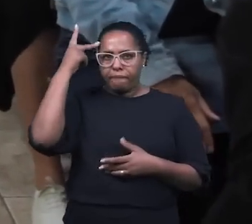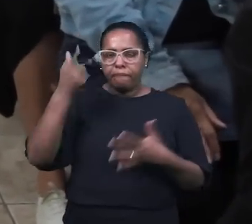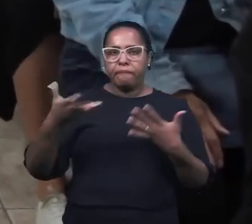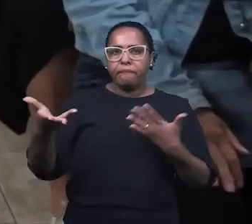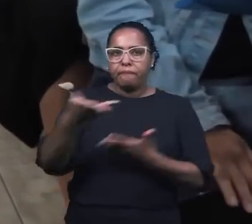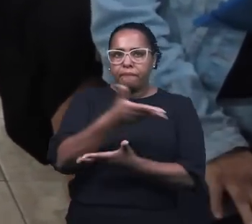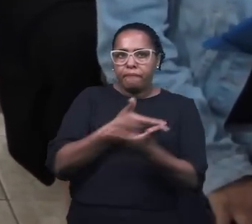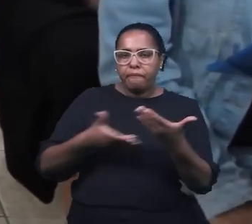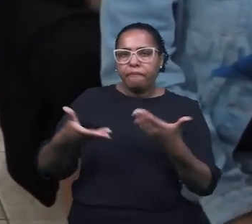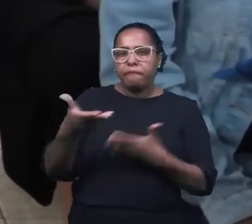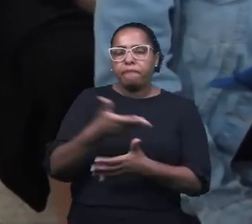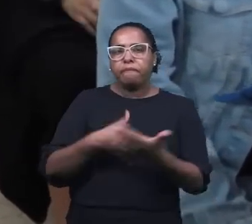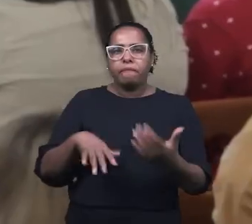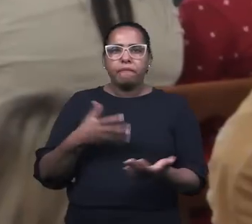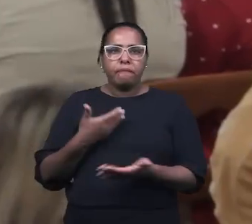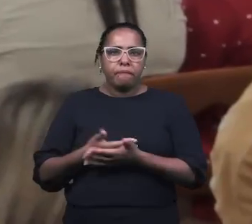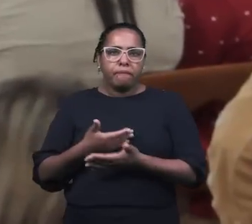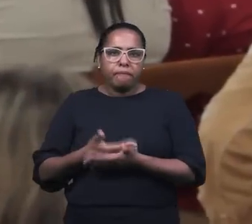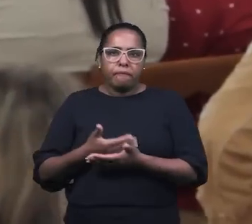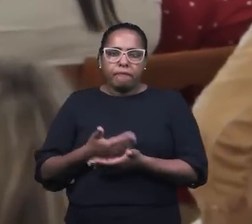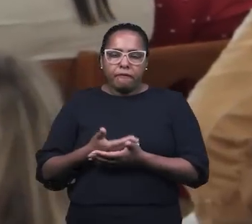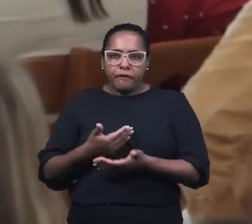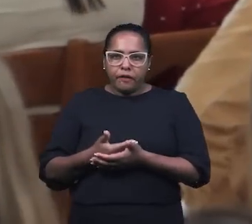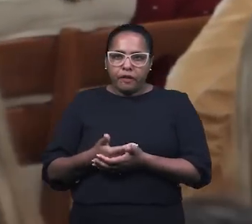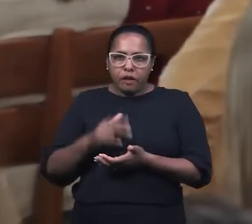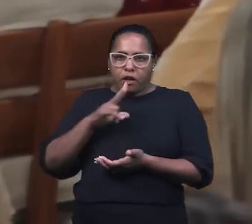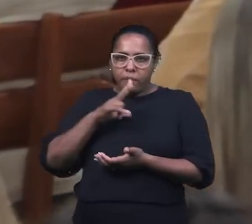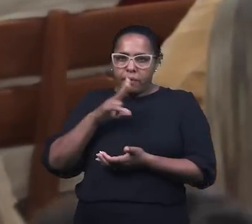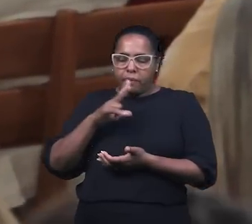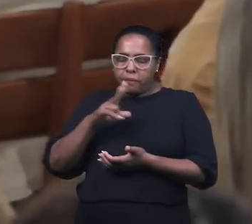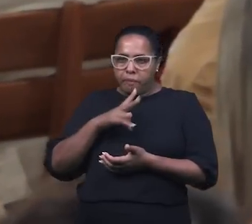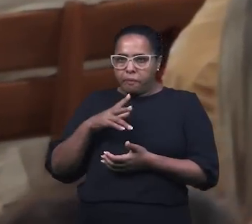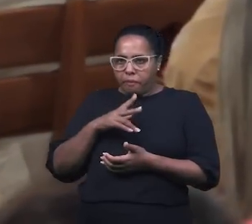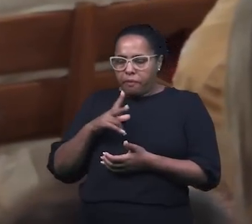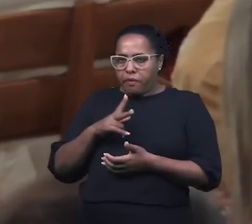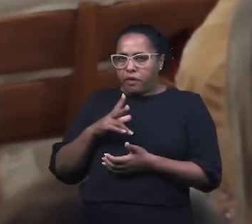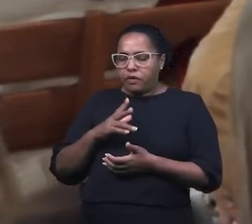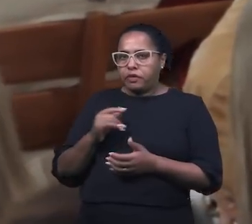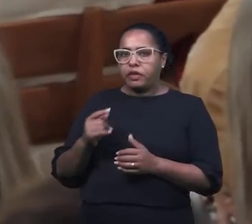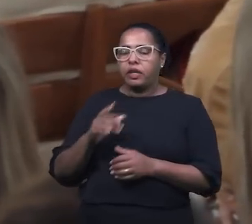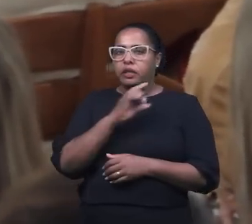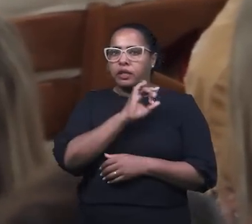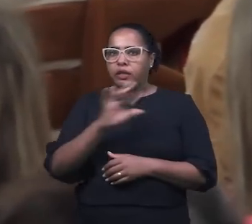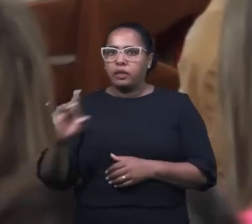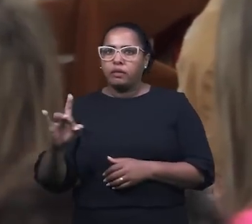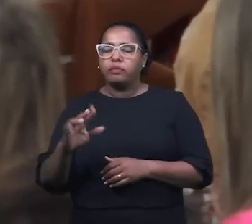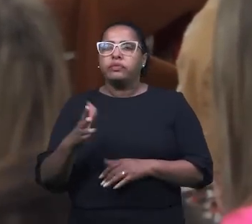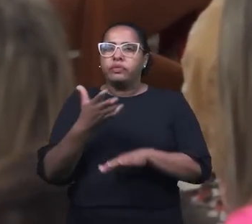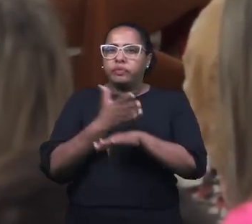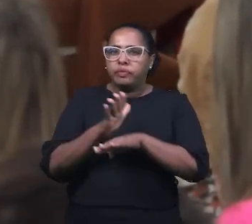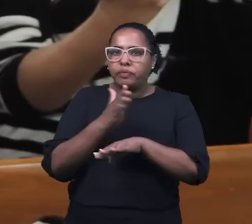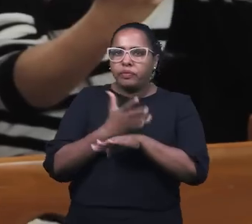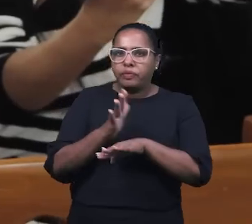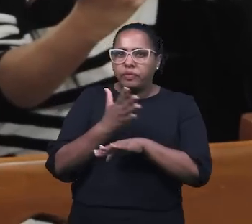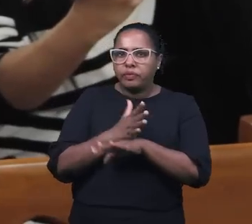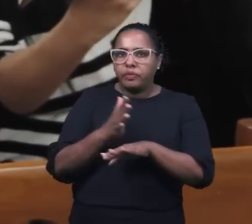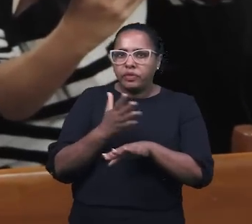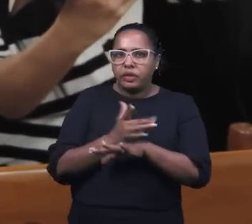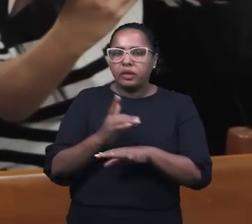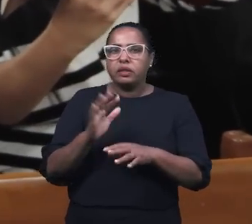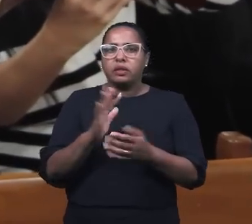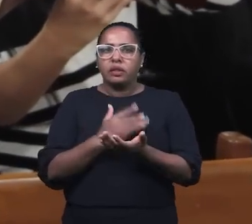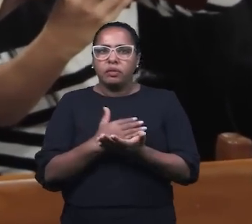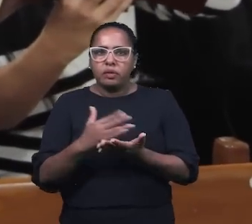fosse participar pudesse estudar a sua parte. E lá nós fazemos um pequeno ensaio antes e